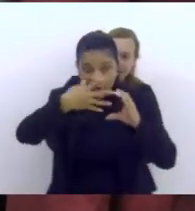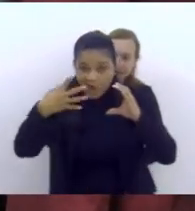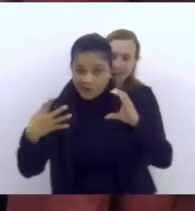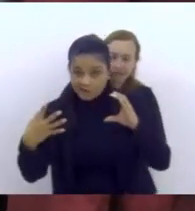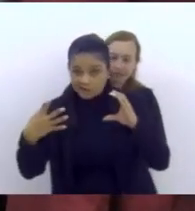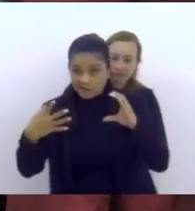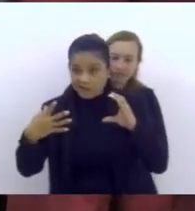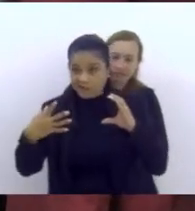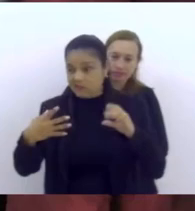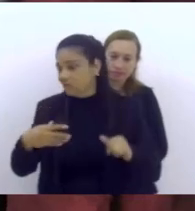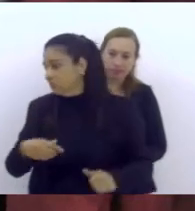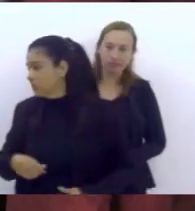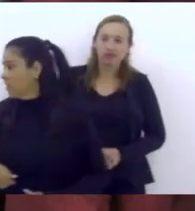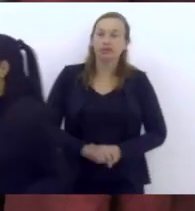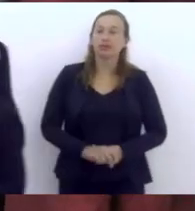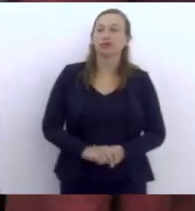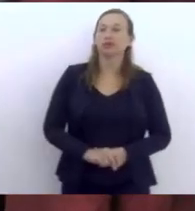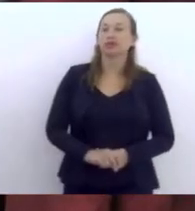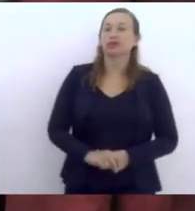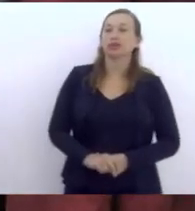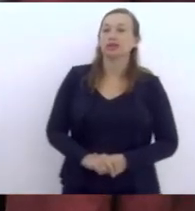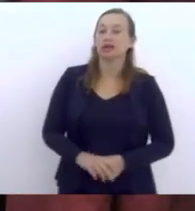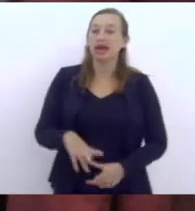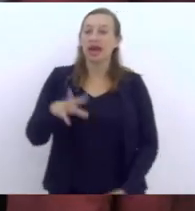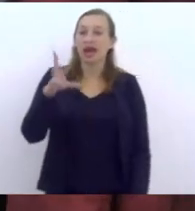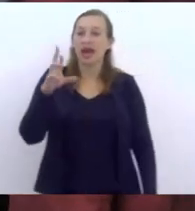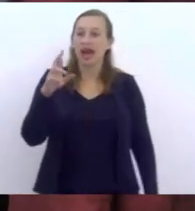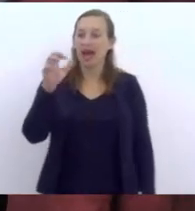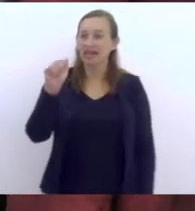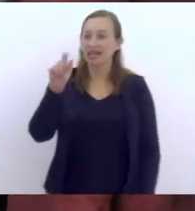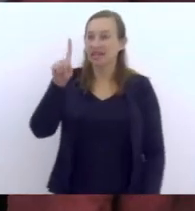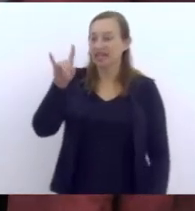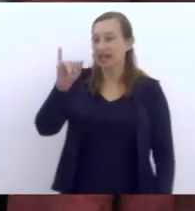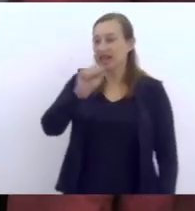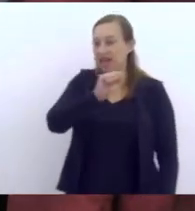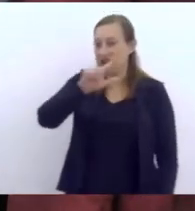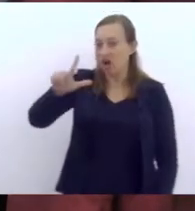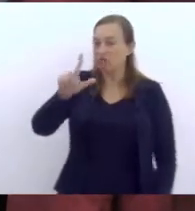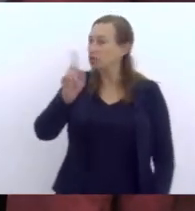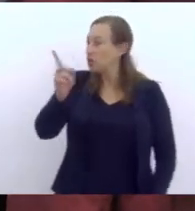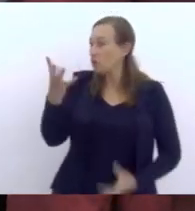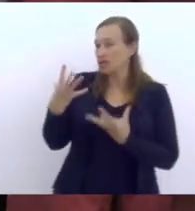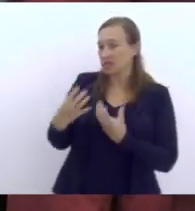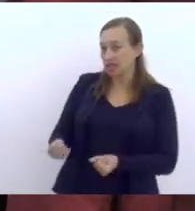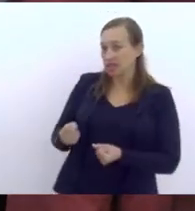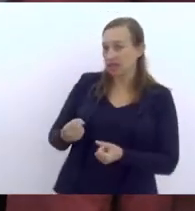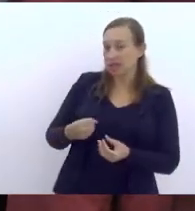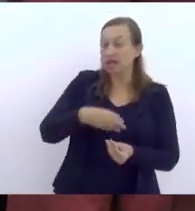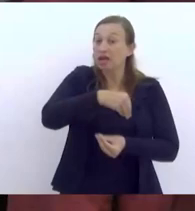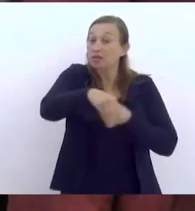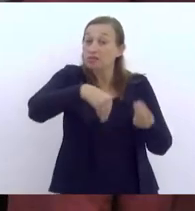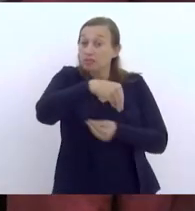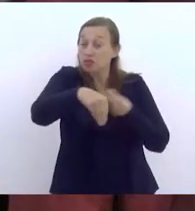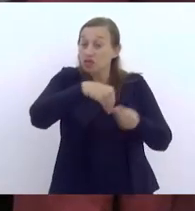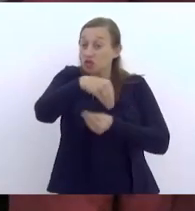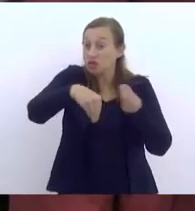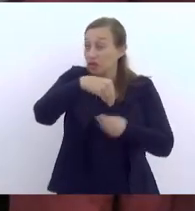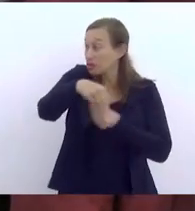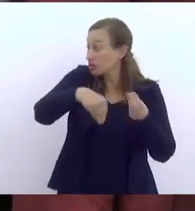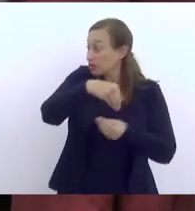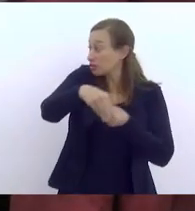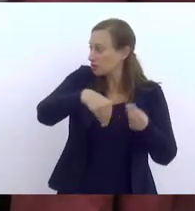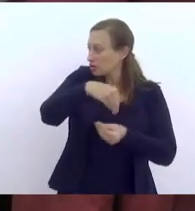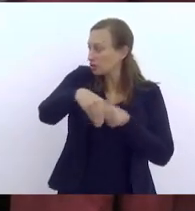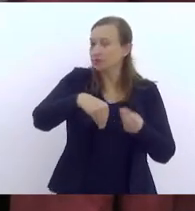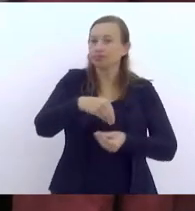como radicais, não aceitaria uma organização mista na organização do seu evento. Vocês entendem o que eu estou